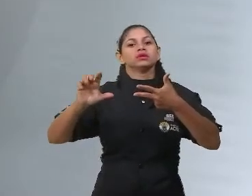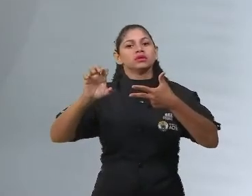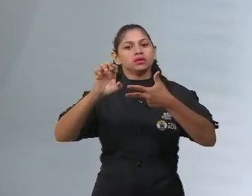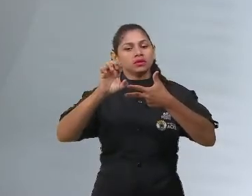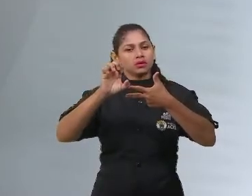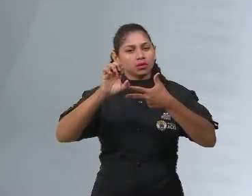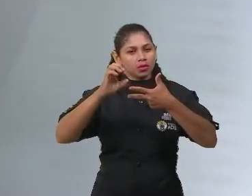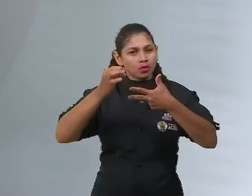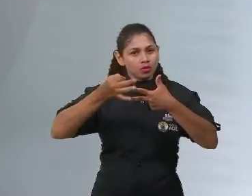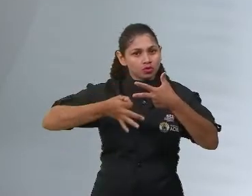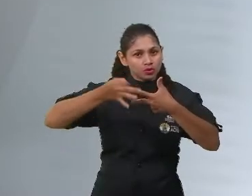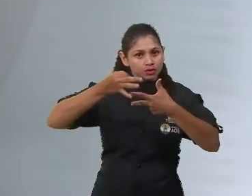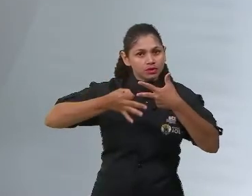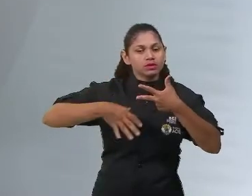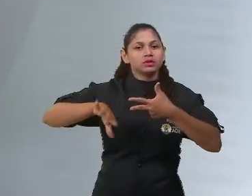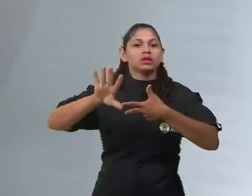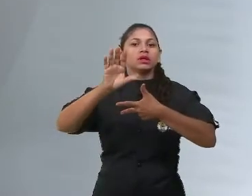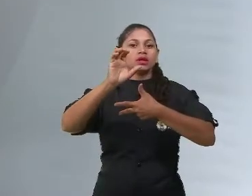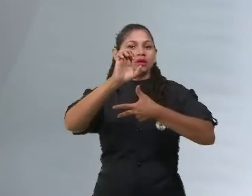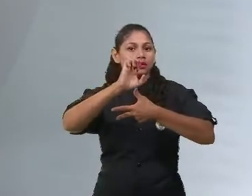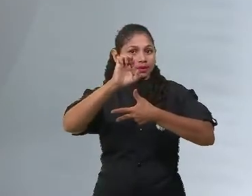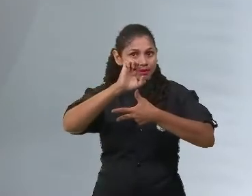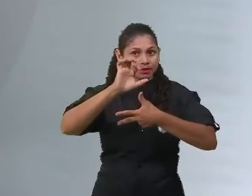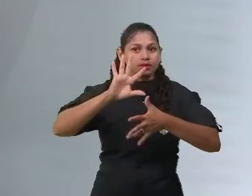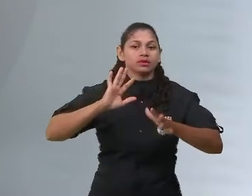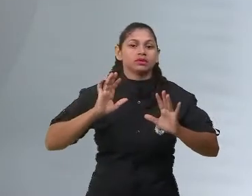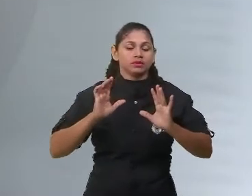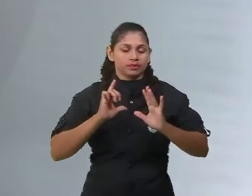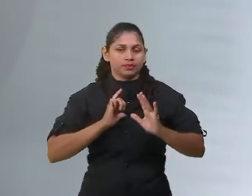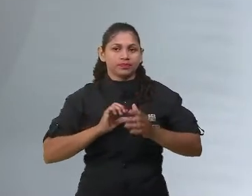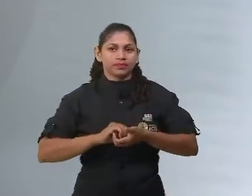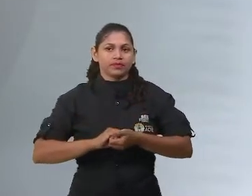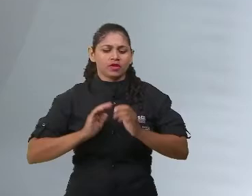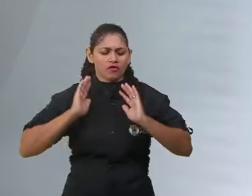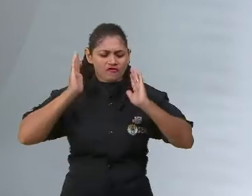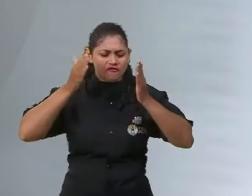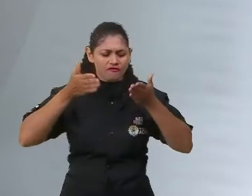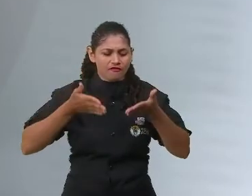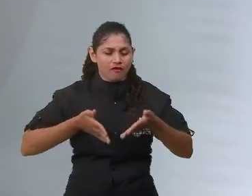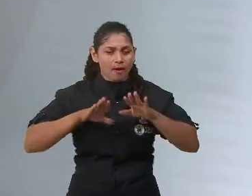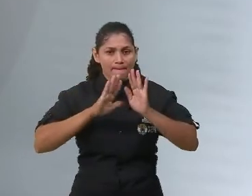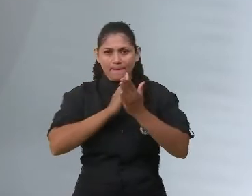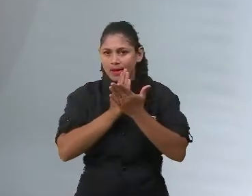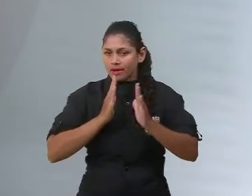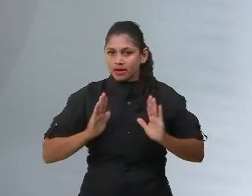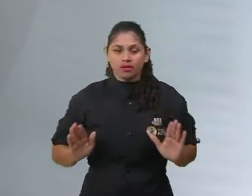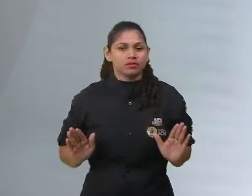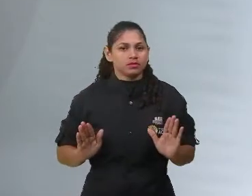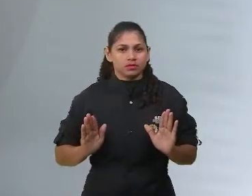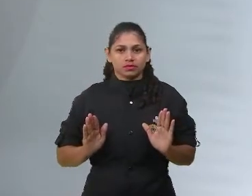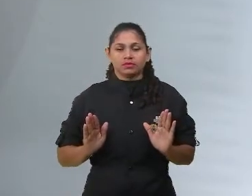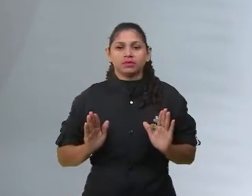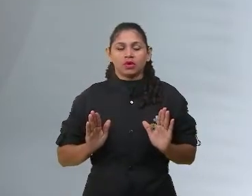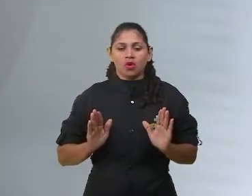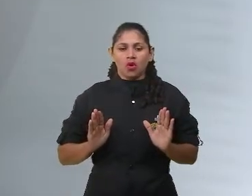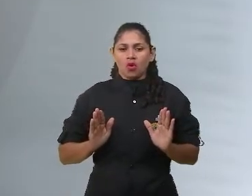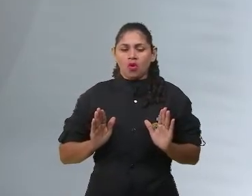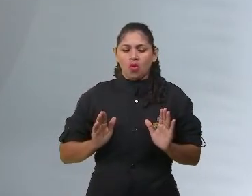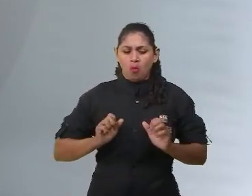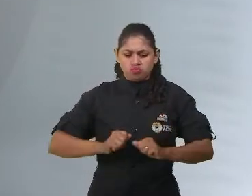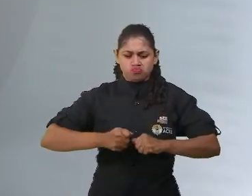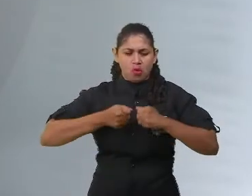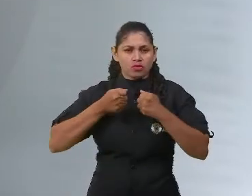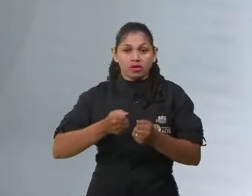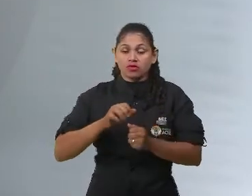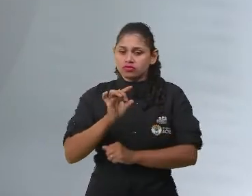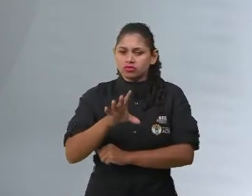com o absolutismo, que é aquela política autoritarista, concentradora ali de poder nas mãos do rei, é necessário, é